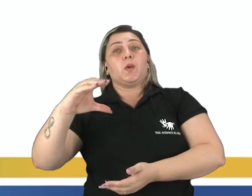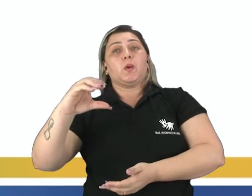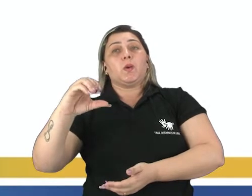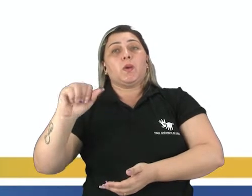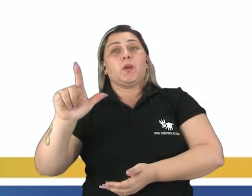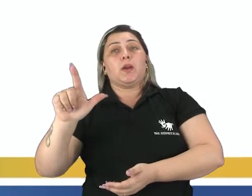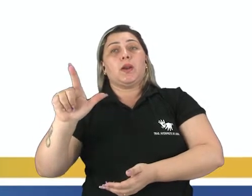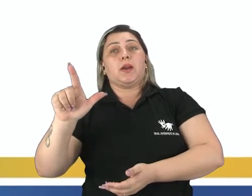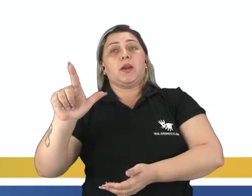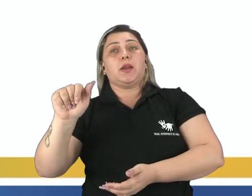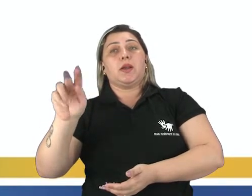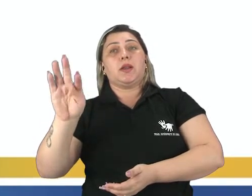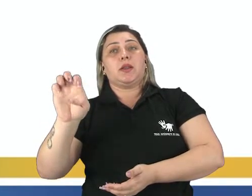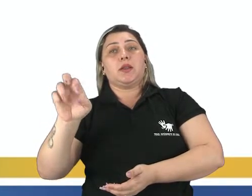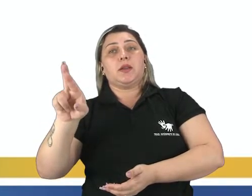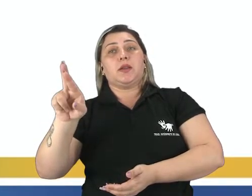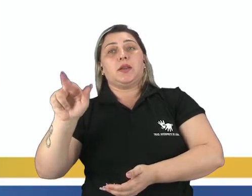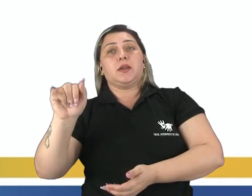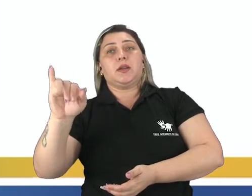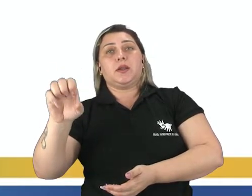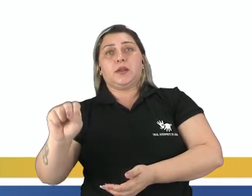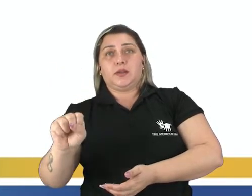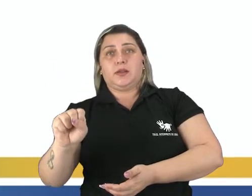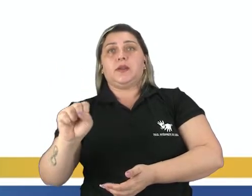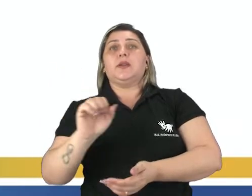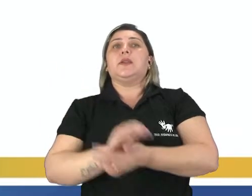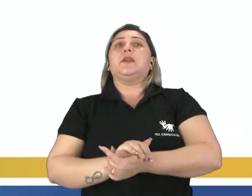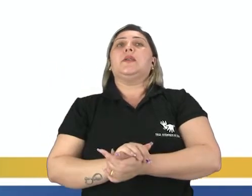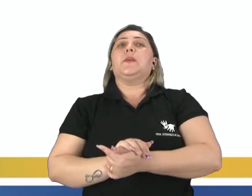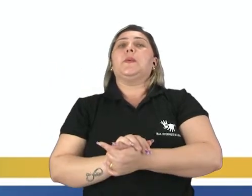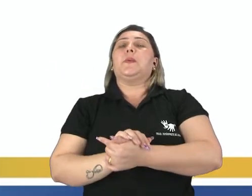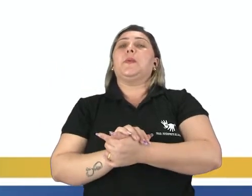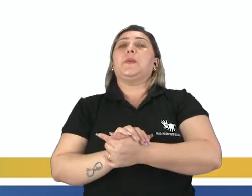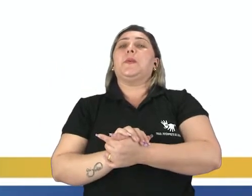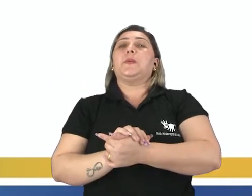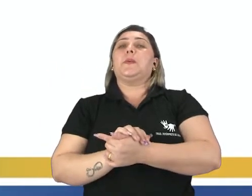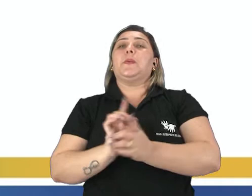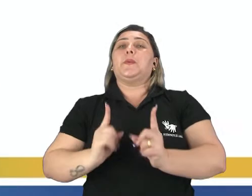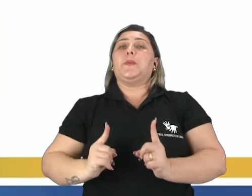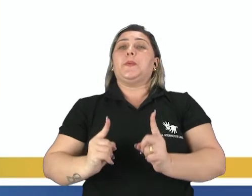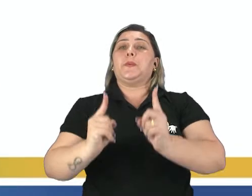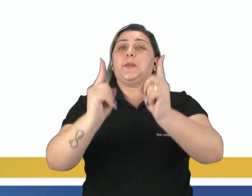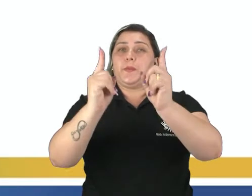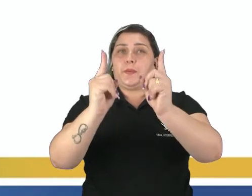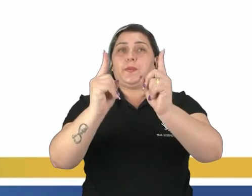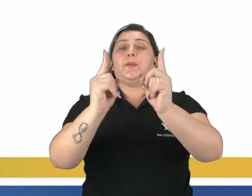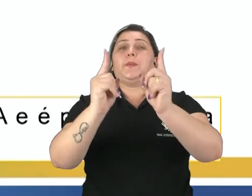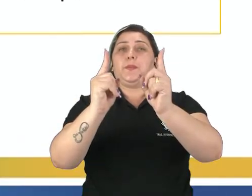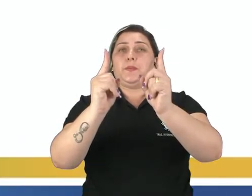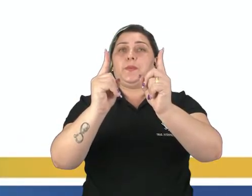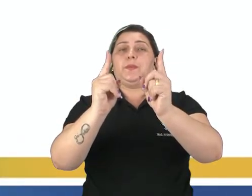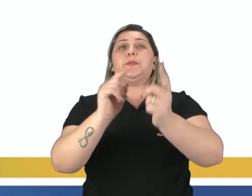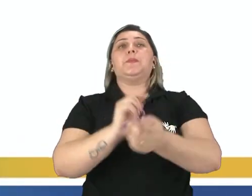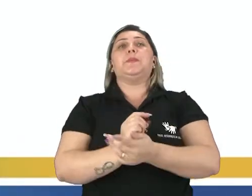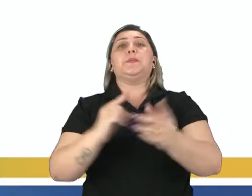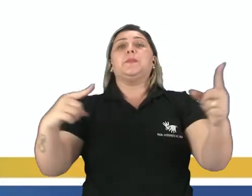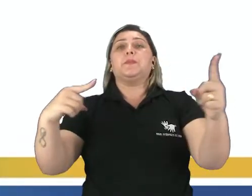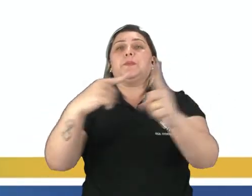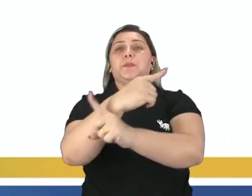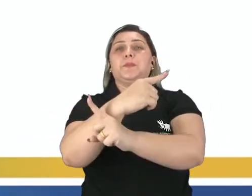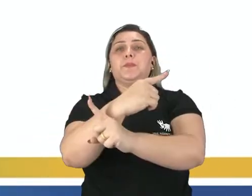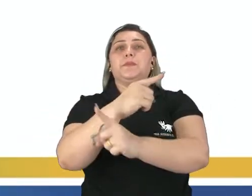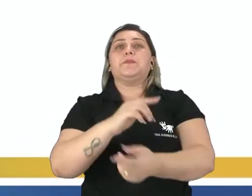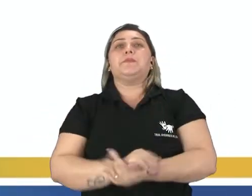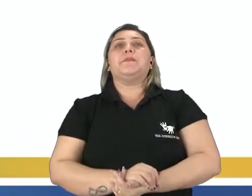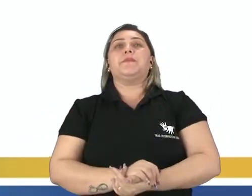alternos e colaterais aí em um feixe de retas paralelas interceptadas por uma transversal.